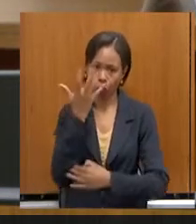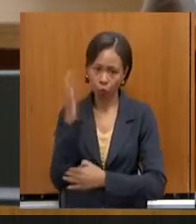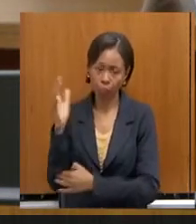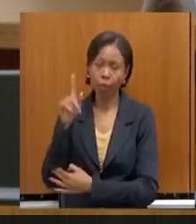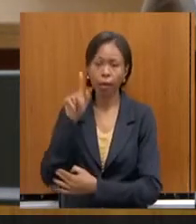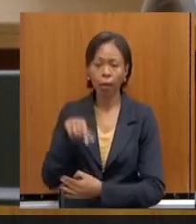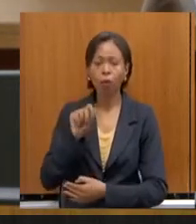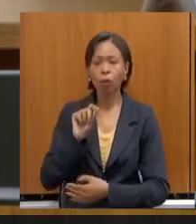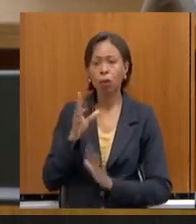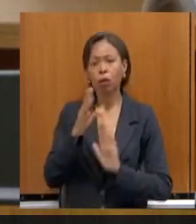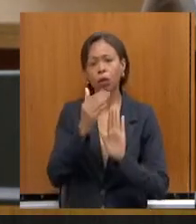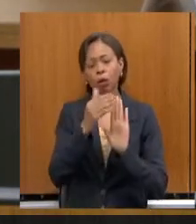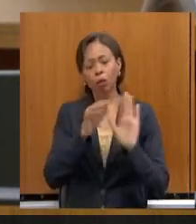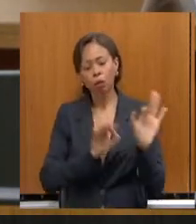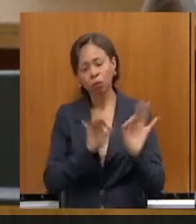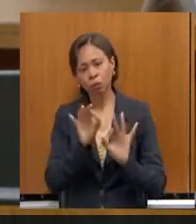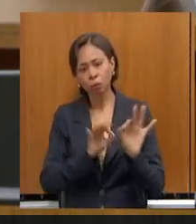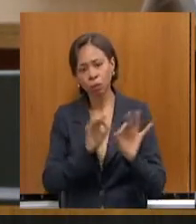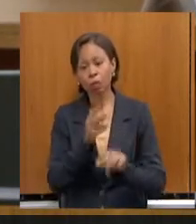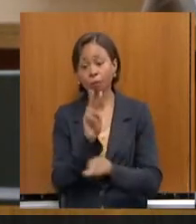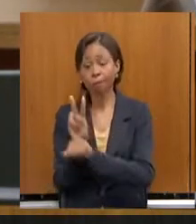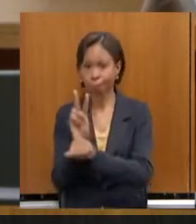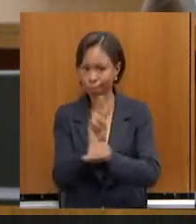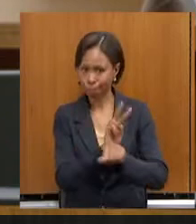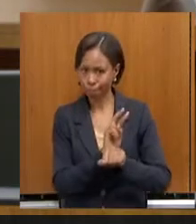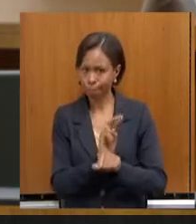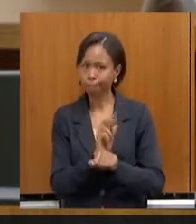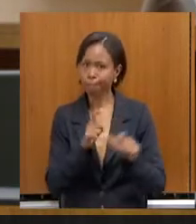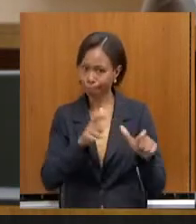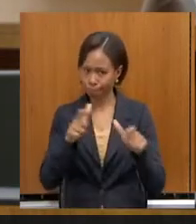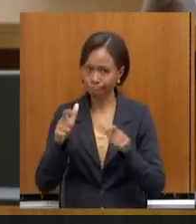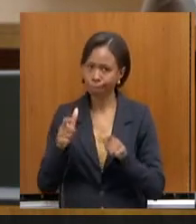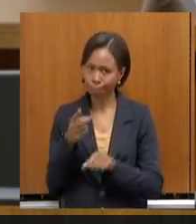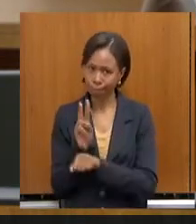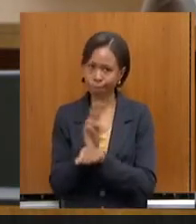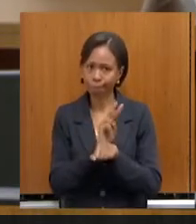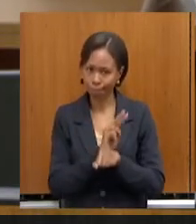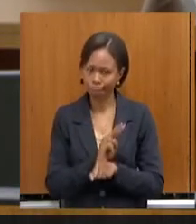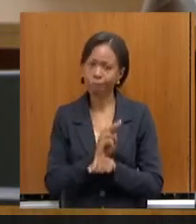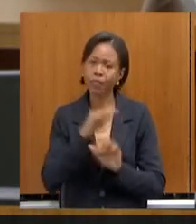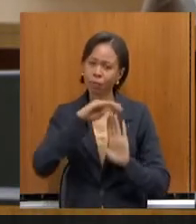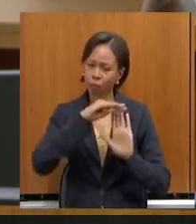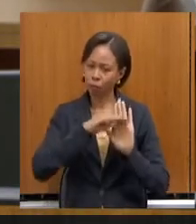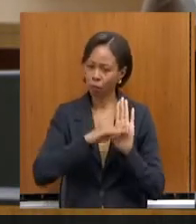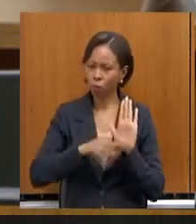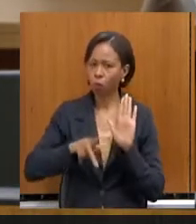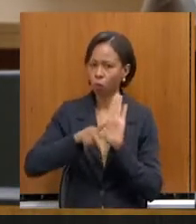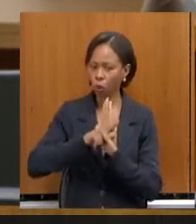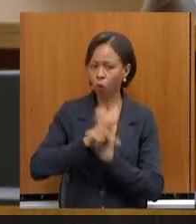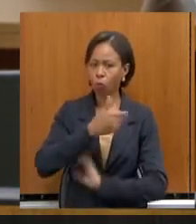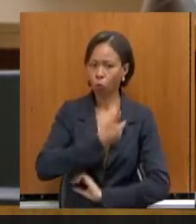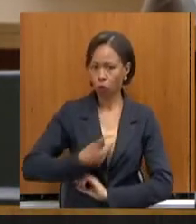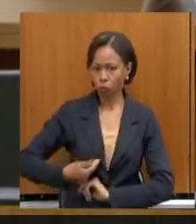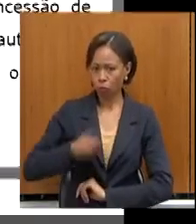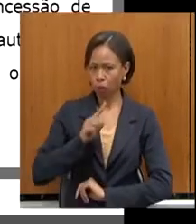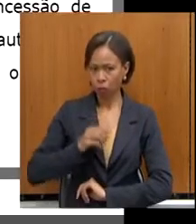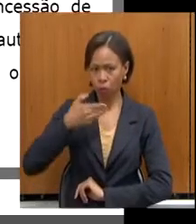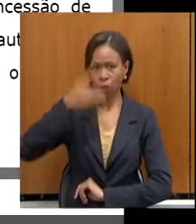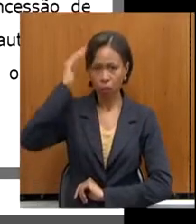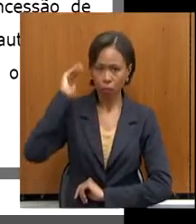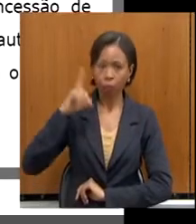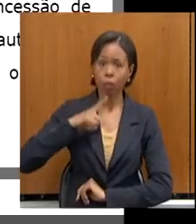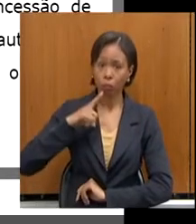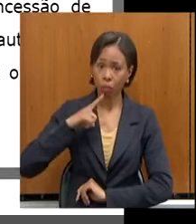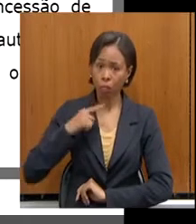problema de construção de unidade de conservação Esse é um programa que está na carteira de projetos prioritários do governo do governador Romeu Zema e